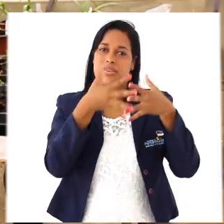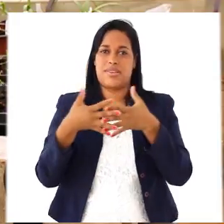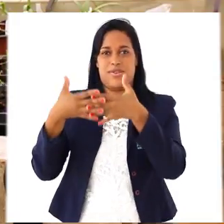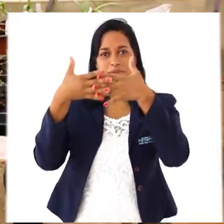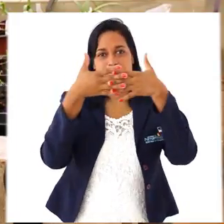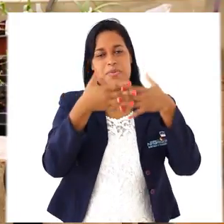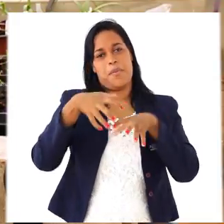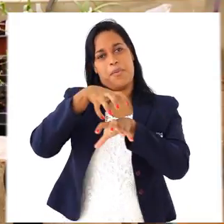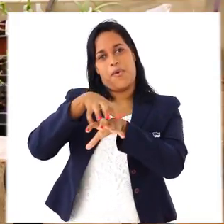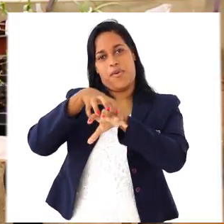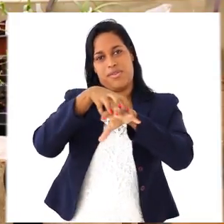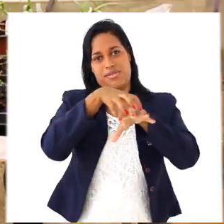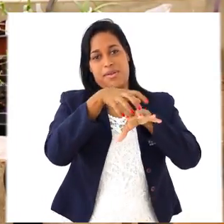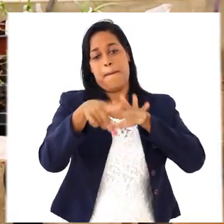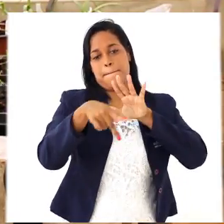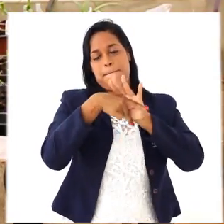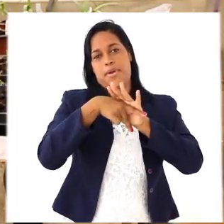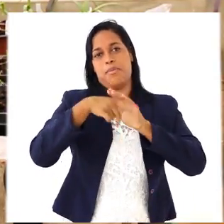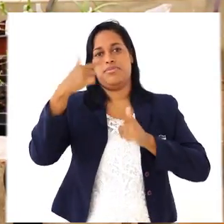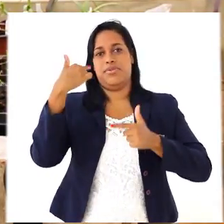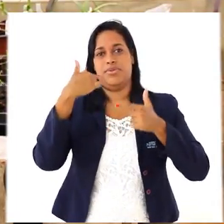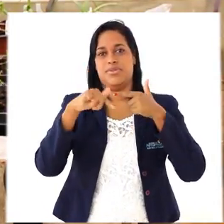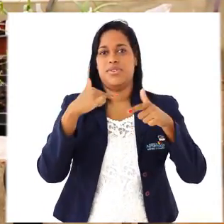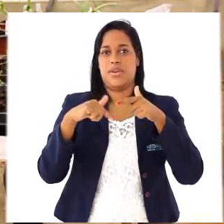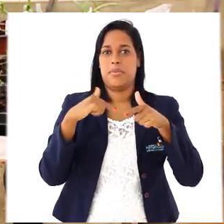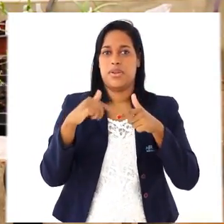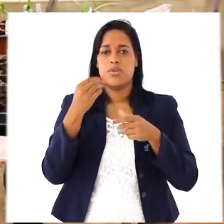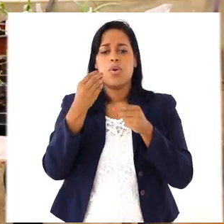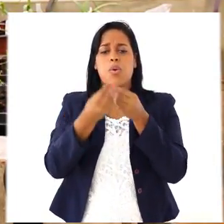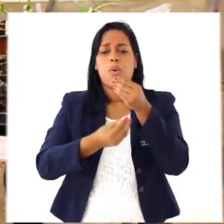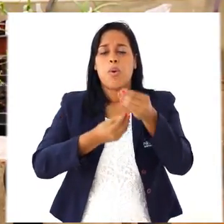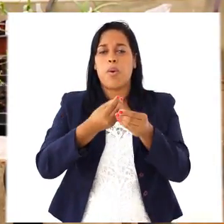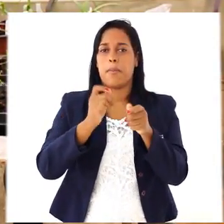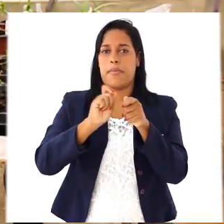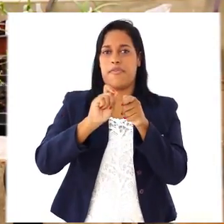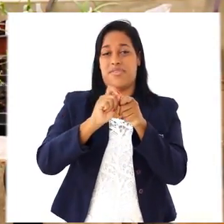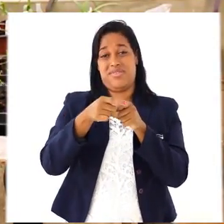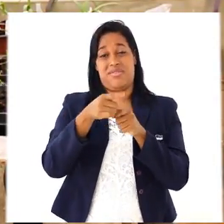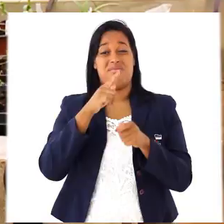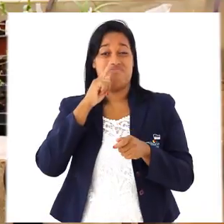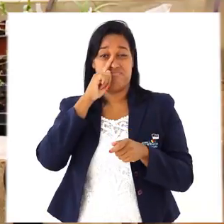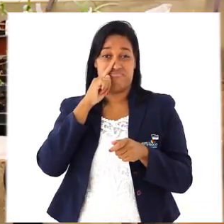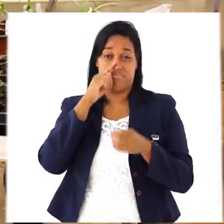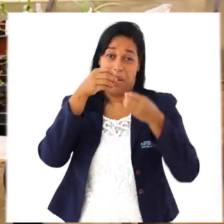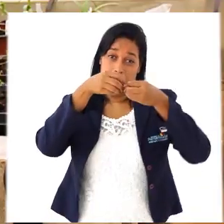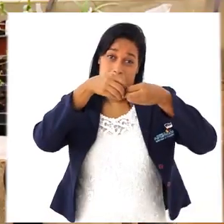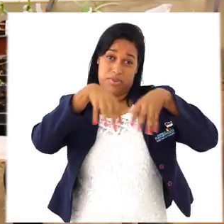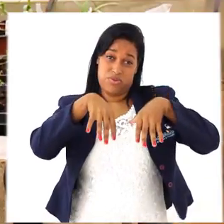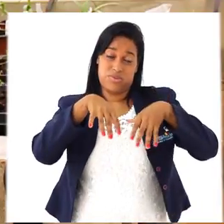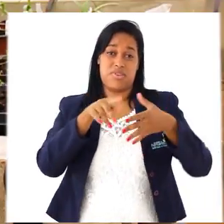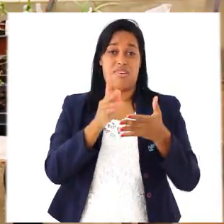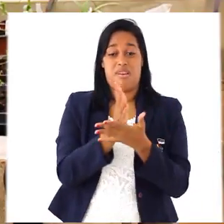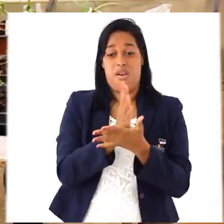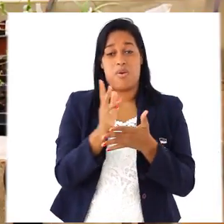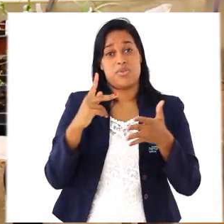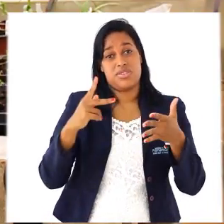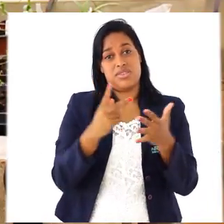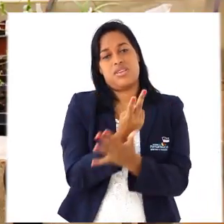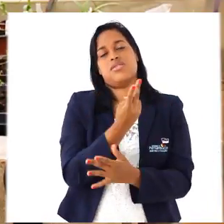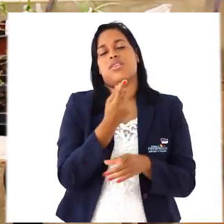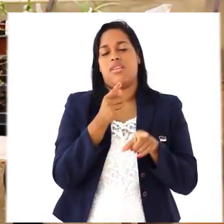trabalhador. Como é feito esse transporte? A gente sabe que muitas vezes ele é feito de forma precária. E aí podem causar acidentes também